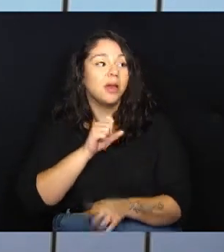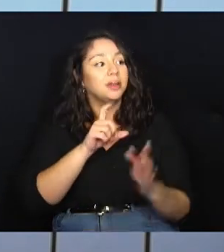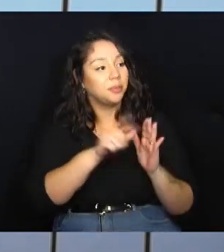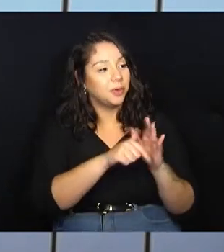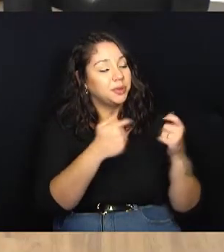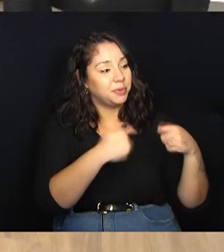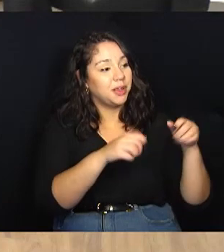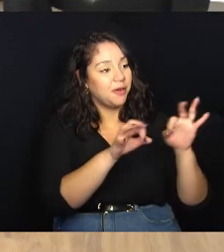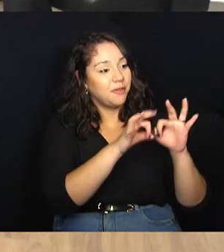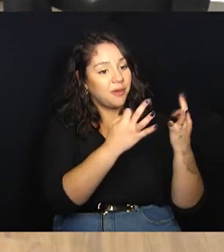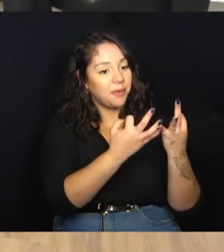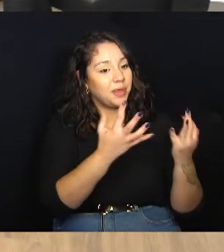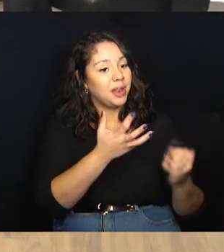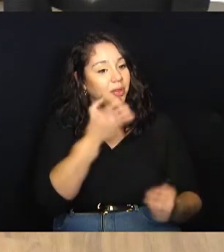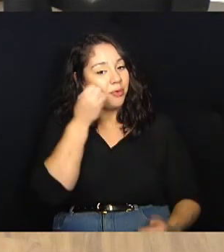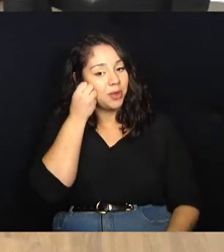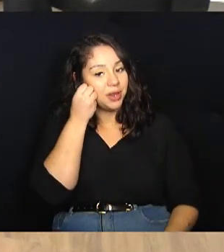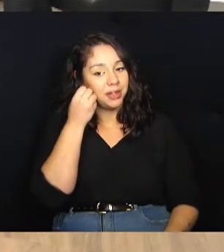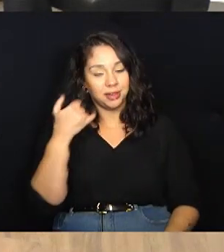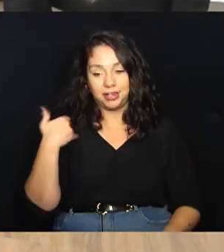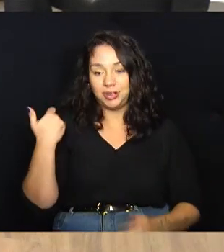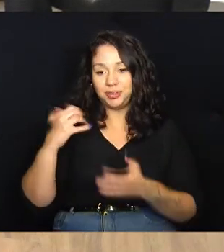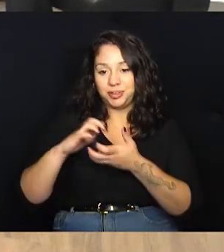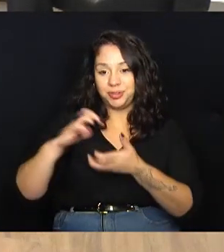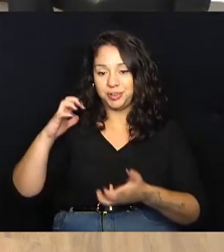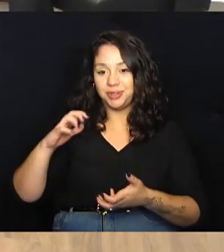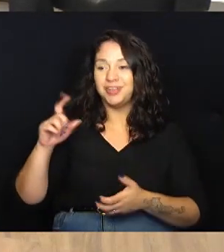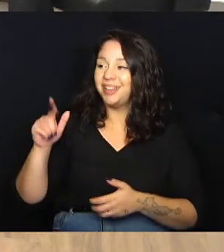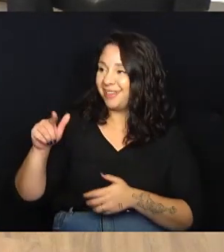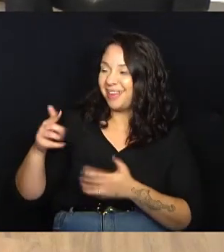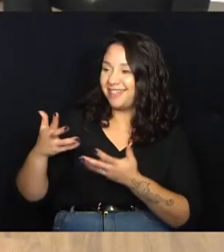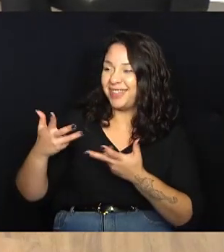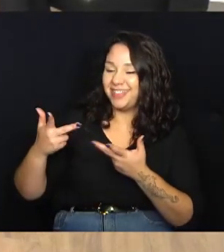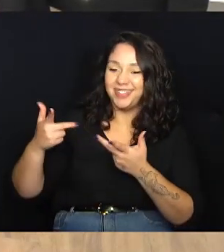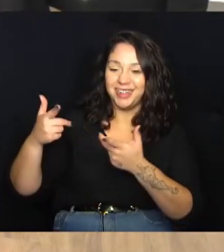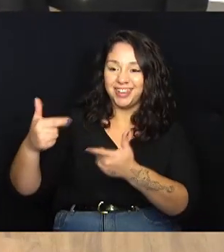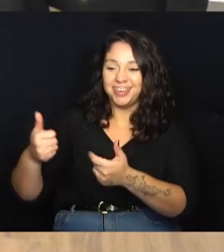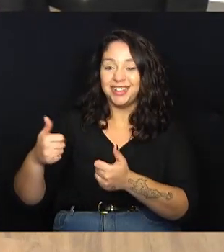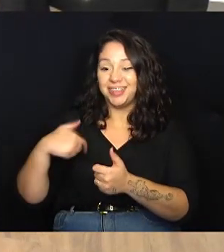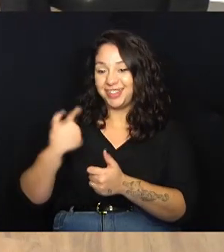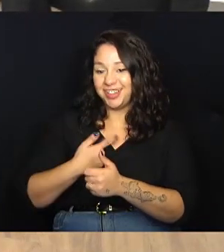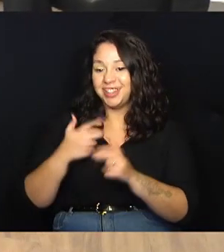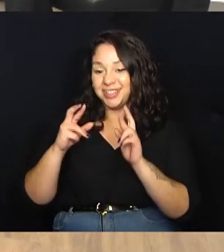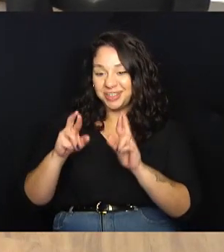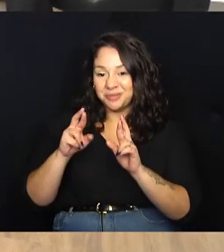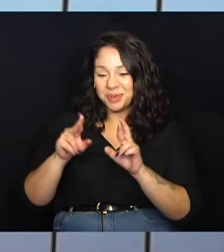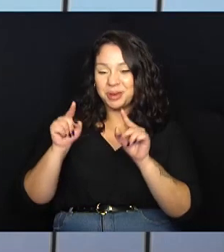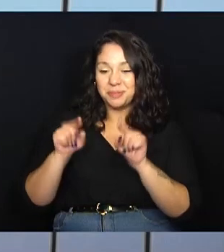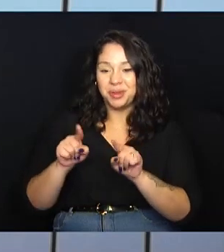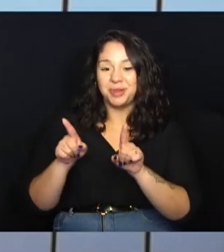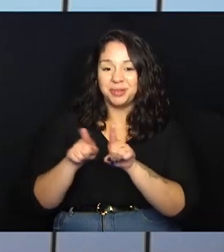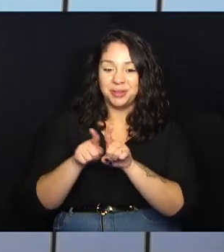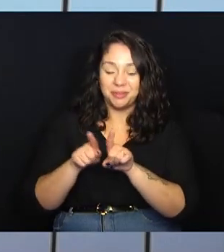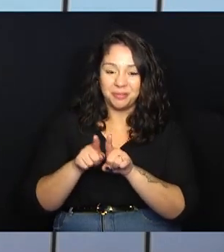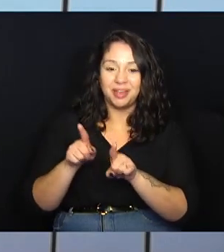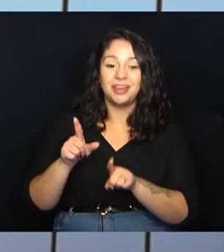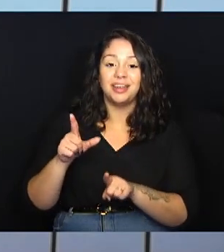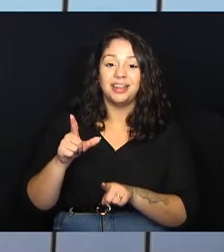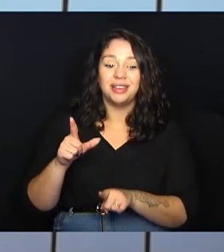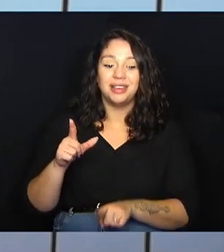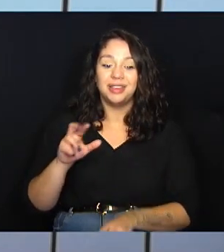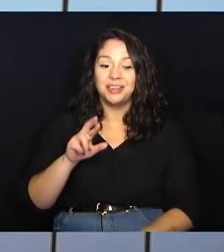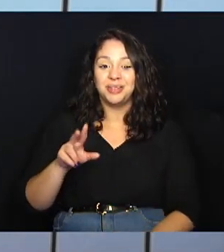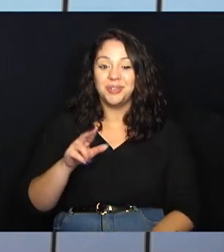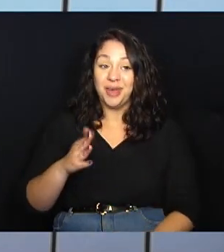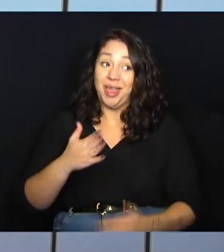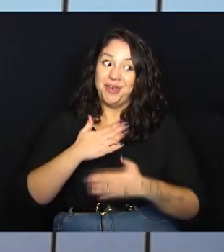família acolhedora de idosos também. Isso vai ser maravilhoso, na verdade a gente torce por isso também, né, de termos, aí já não seria sobre a